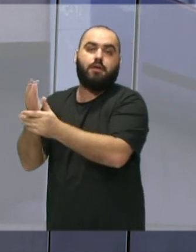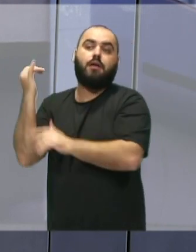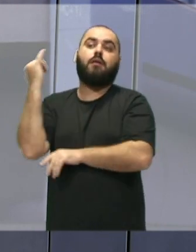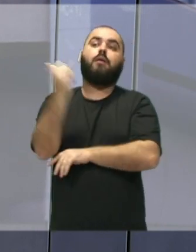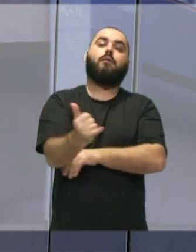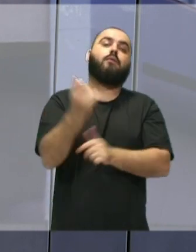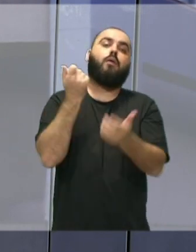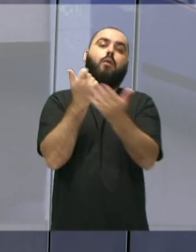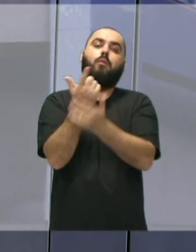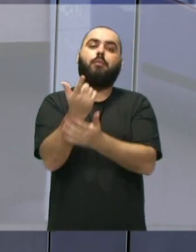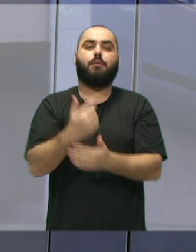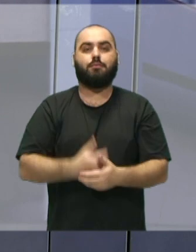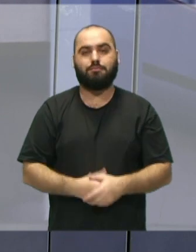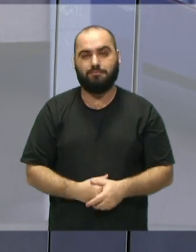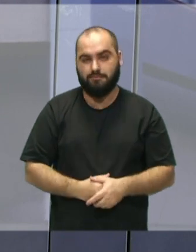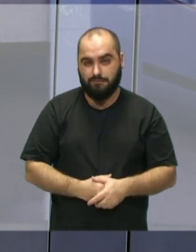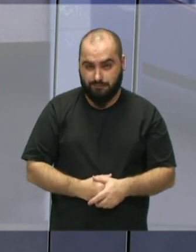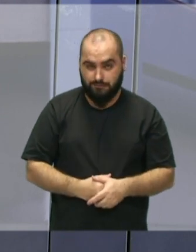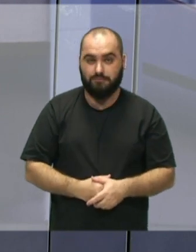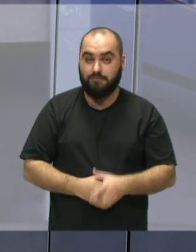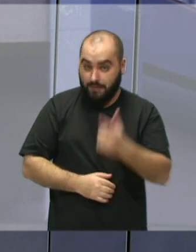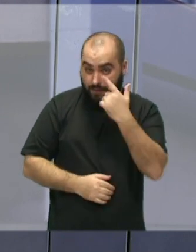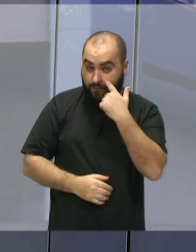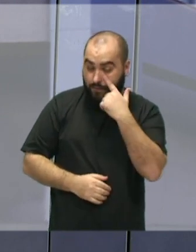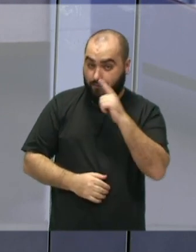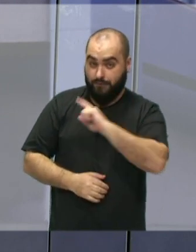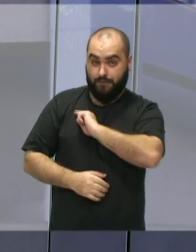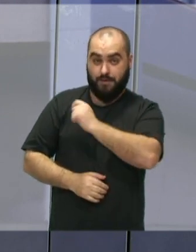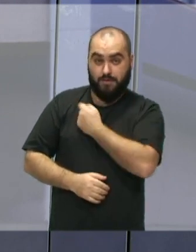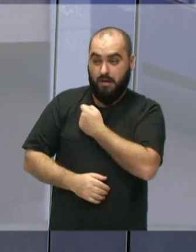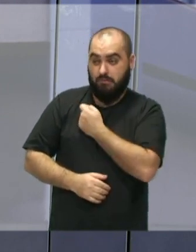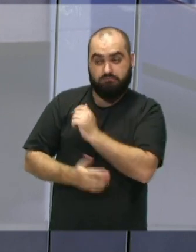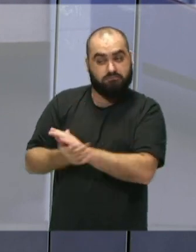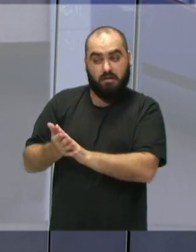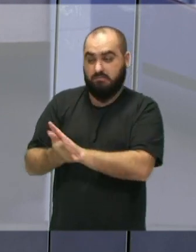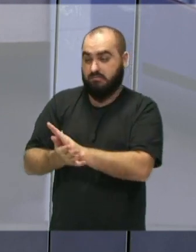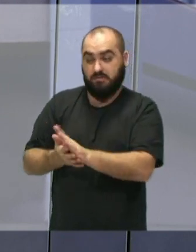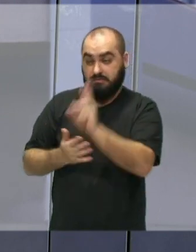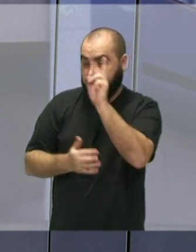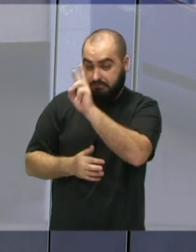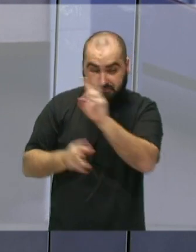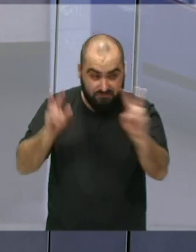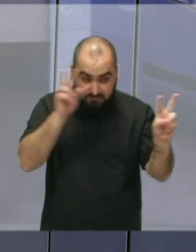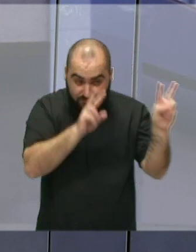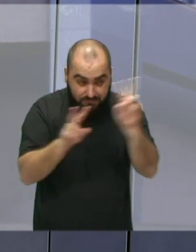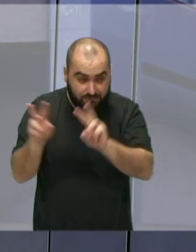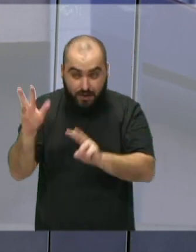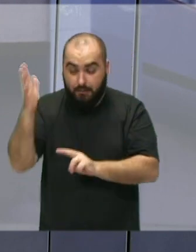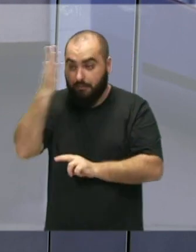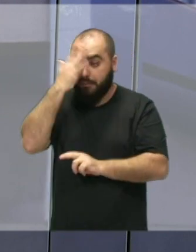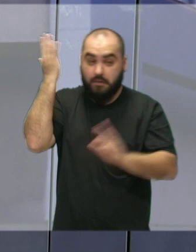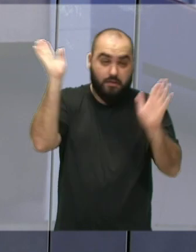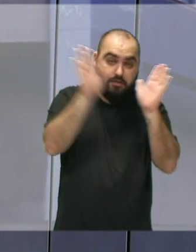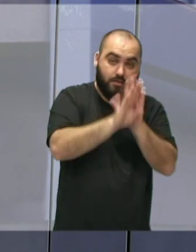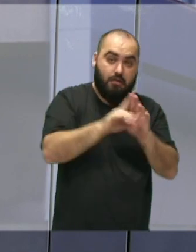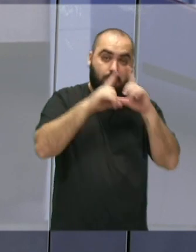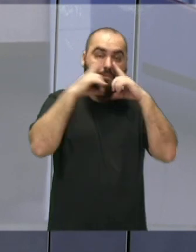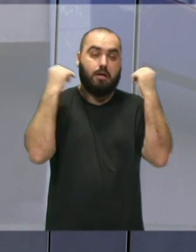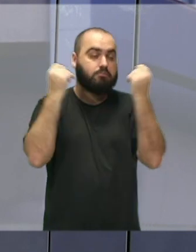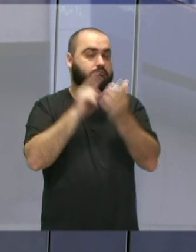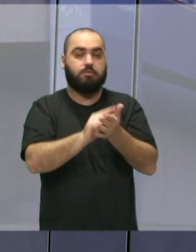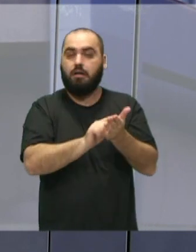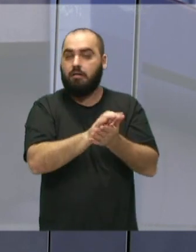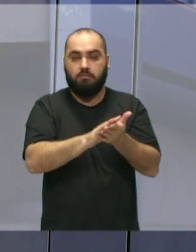Nós vimos que os fiscais não fiscalizavam nada, que quem tinha que receber a máscara não recebia. Nós